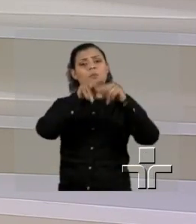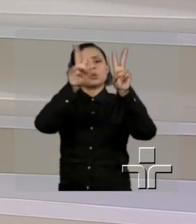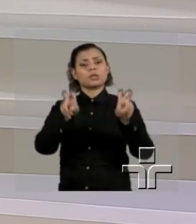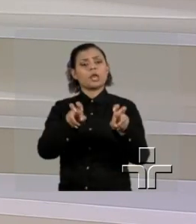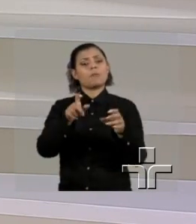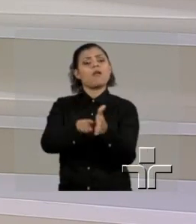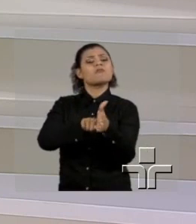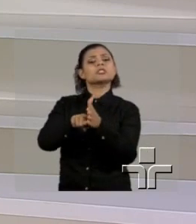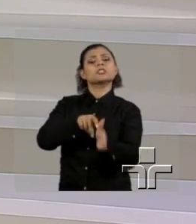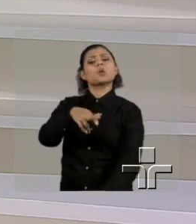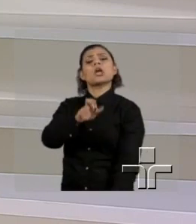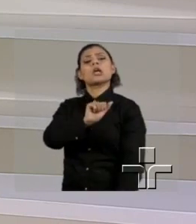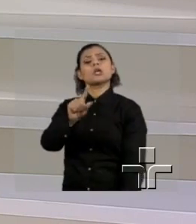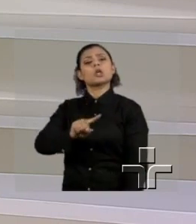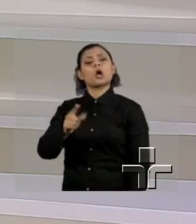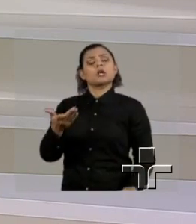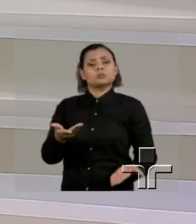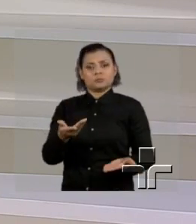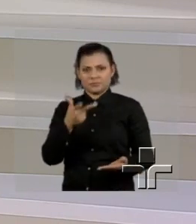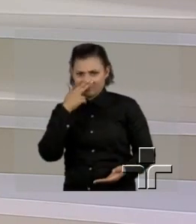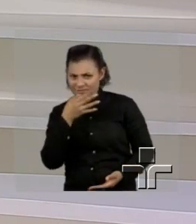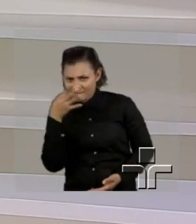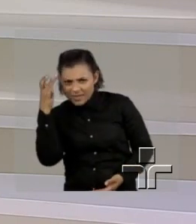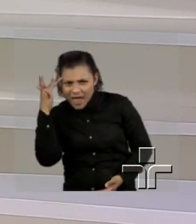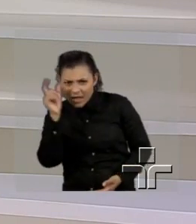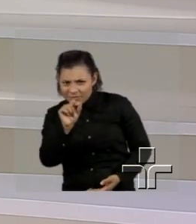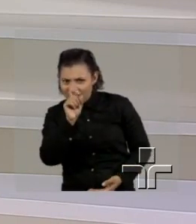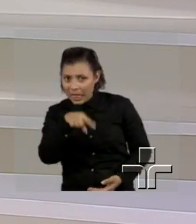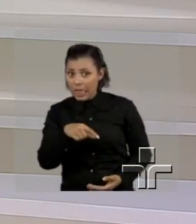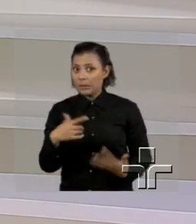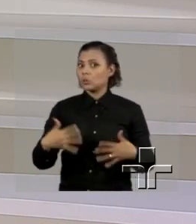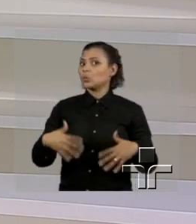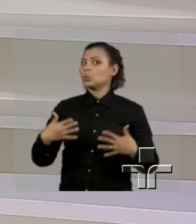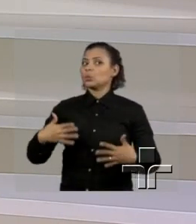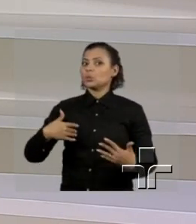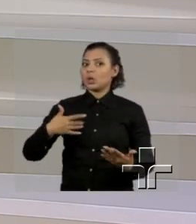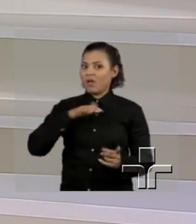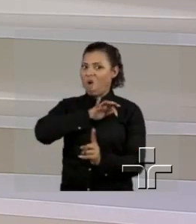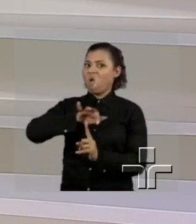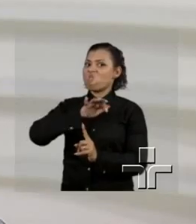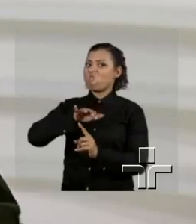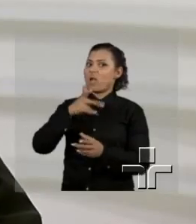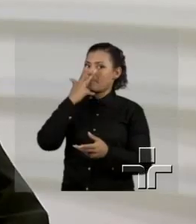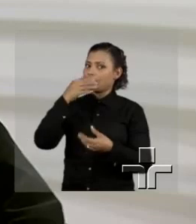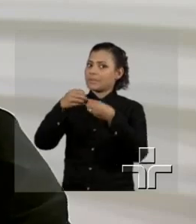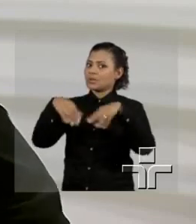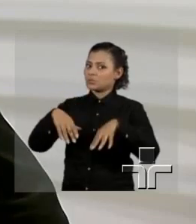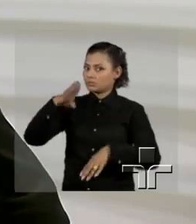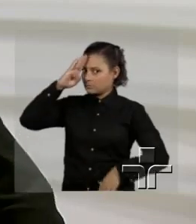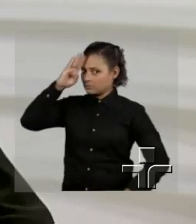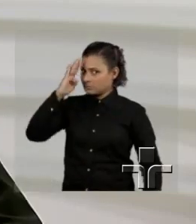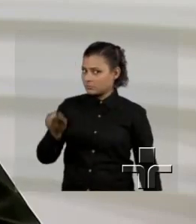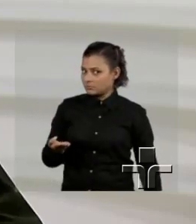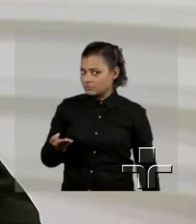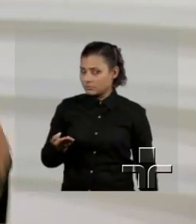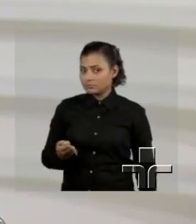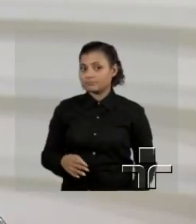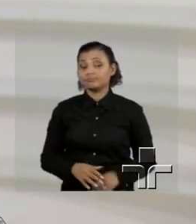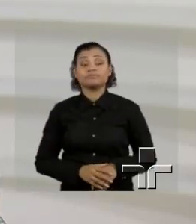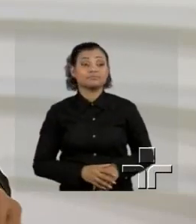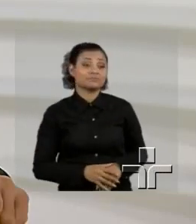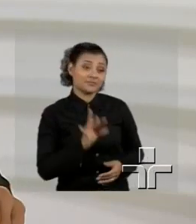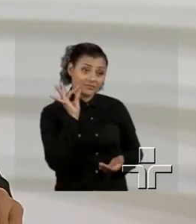violência dos dois lados, então isso aí são polêmicas que vão se alongar, ela não vai terminar aqui. Né? General, a questão da politização que o Lorival